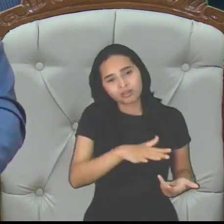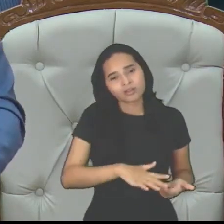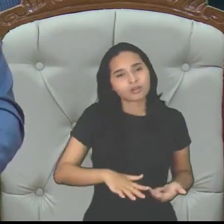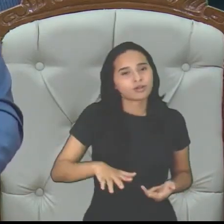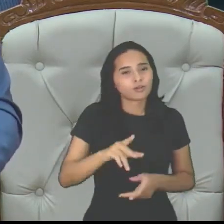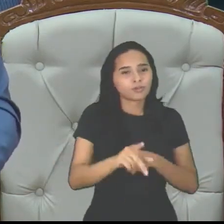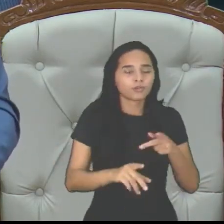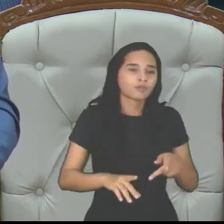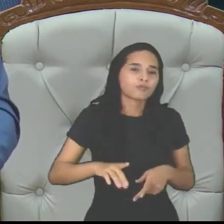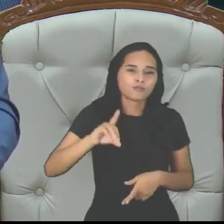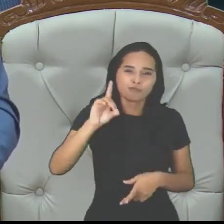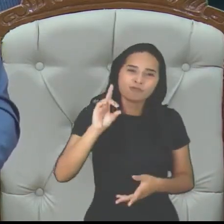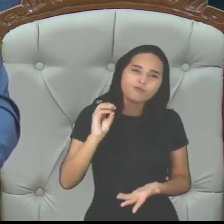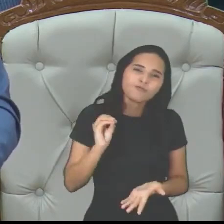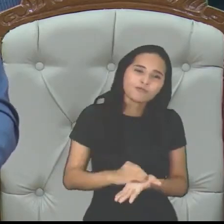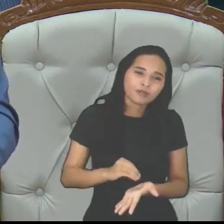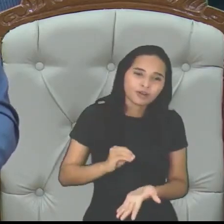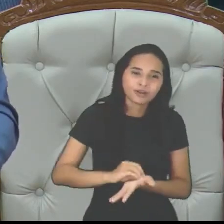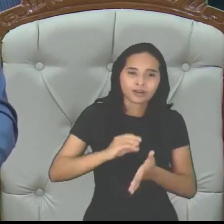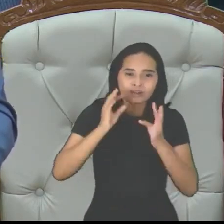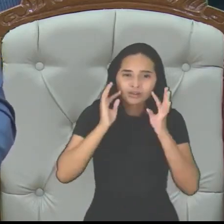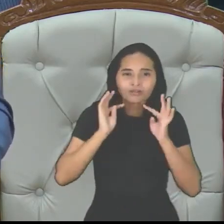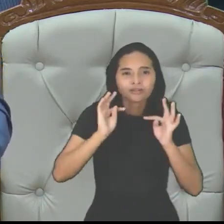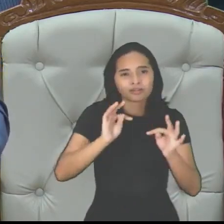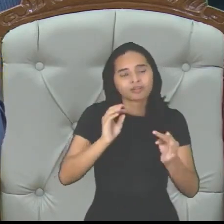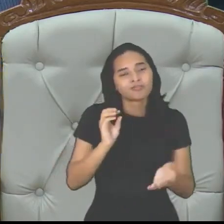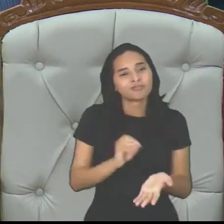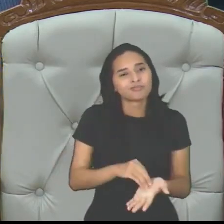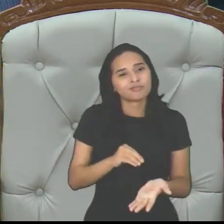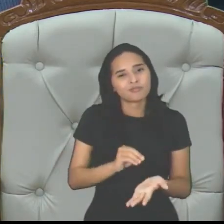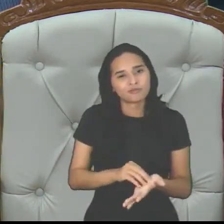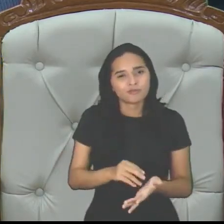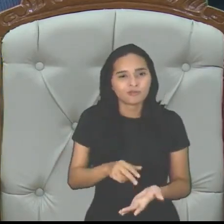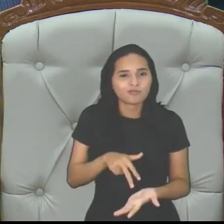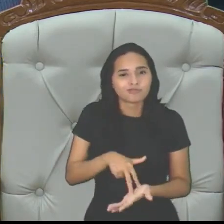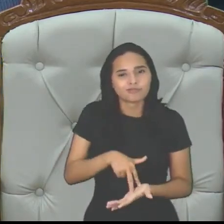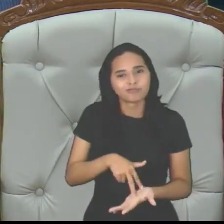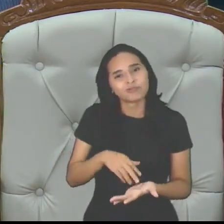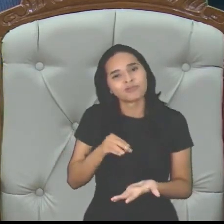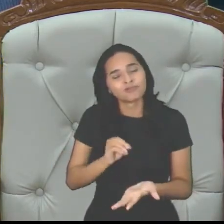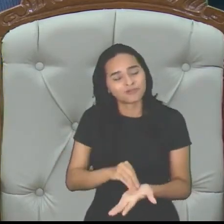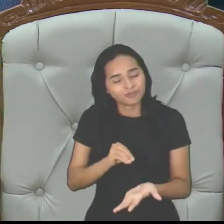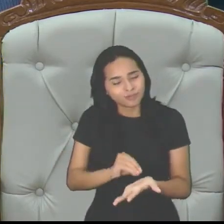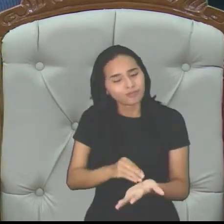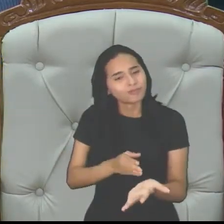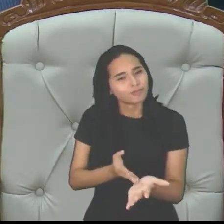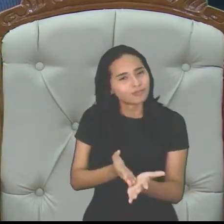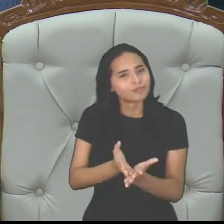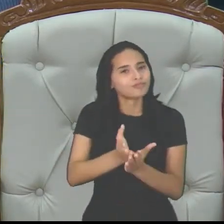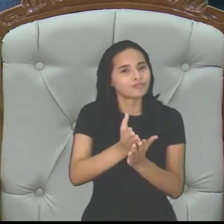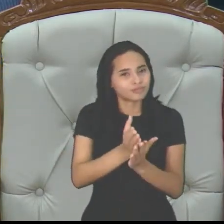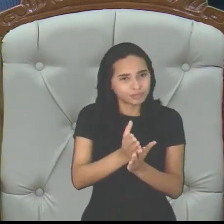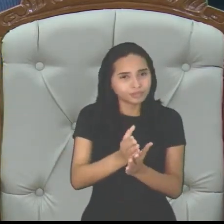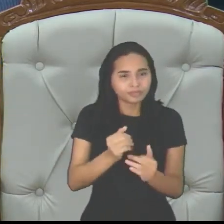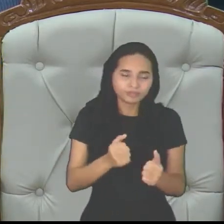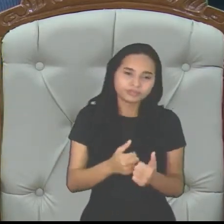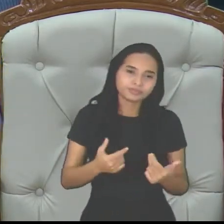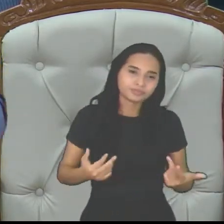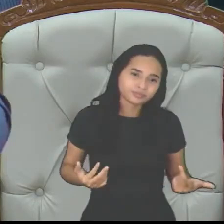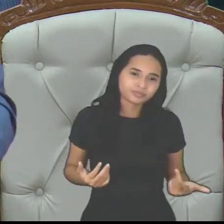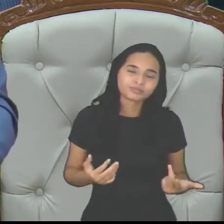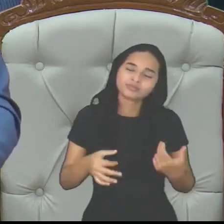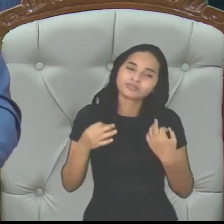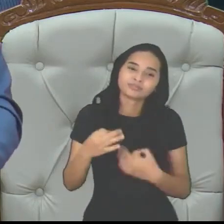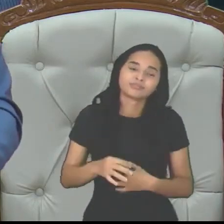Deus. Falta testemunho, falta consistência, falta firmeza naquilo que é. Jesus